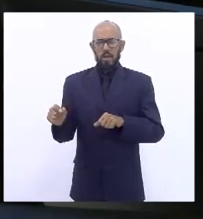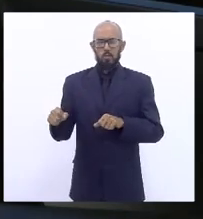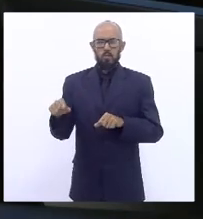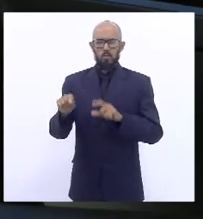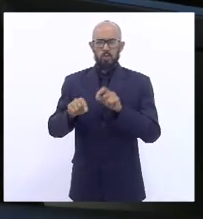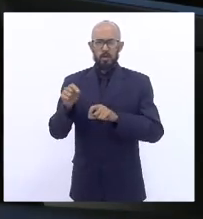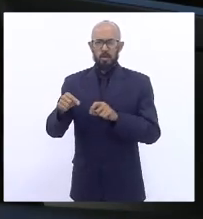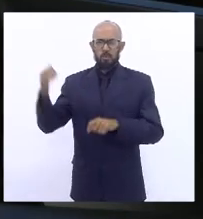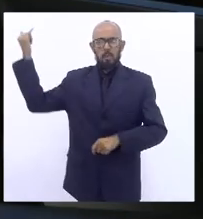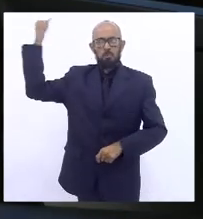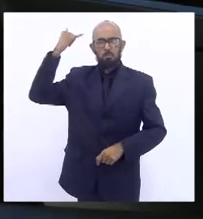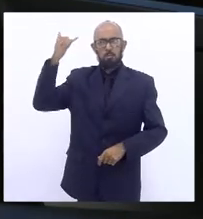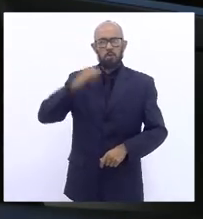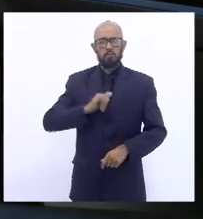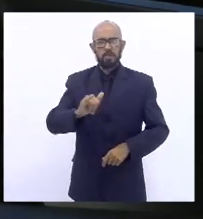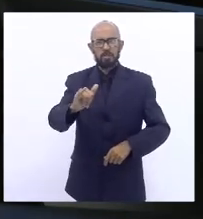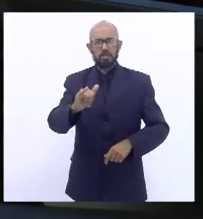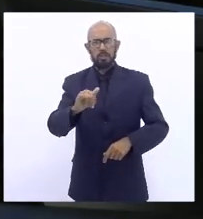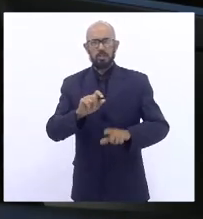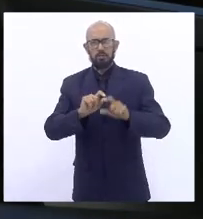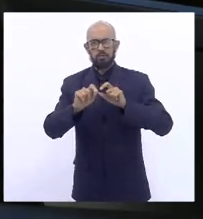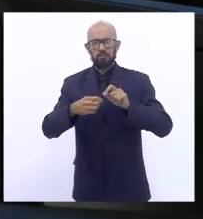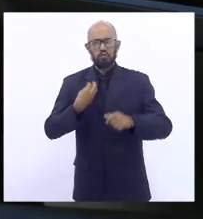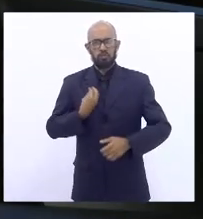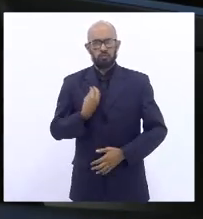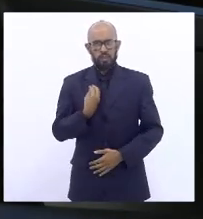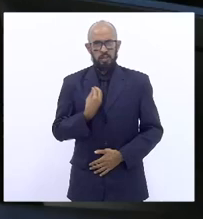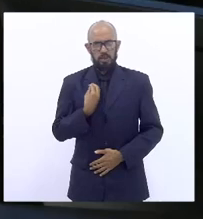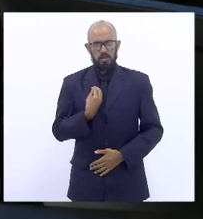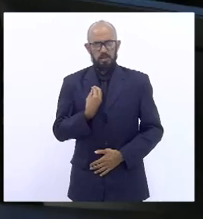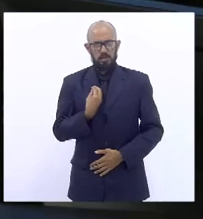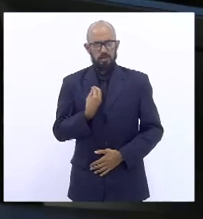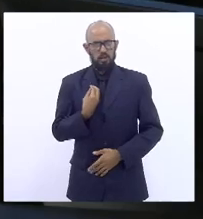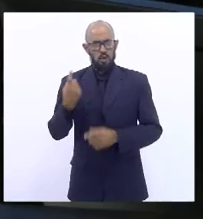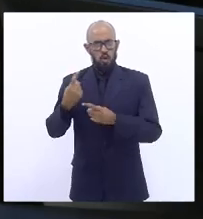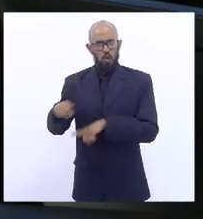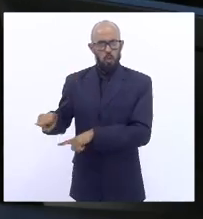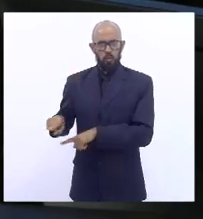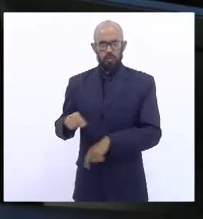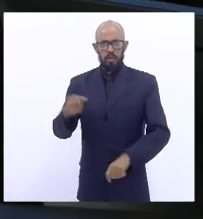quê? Profecia da vida contra os ídolos da morte.